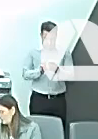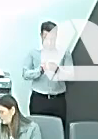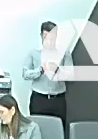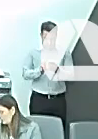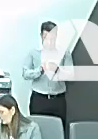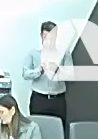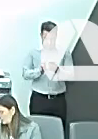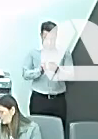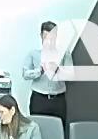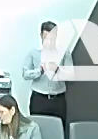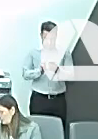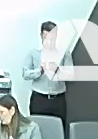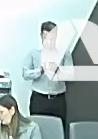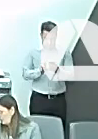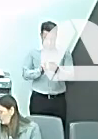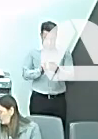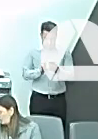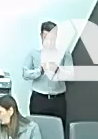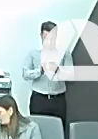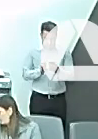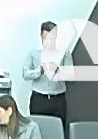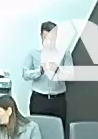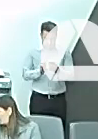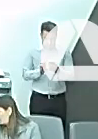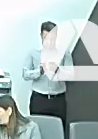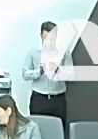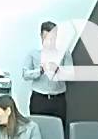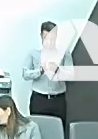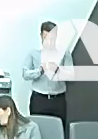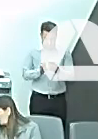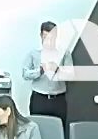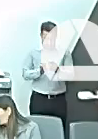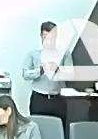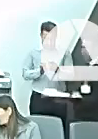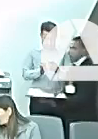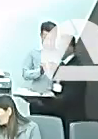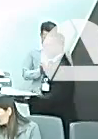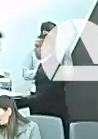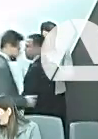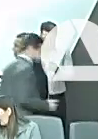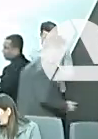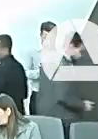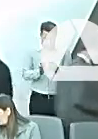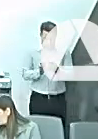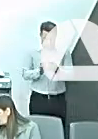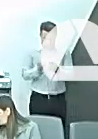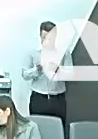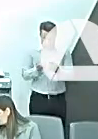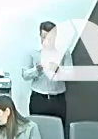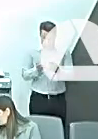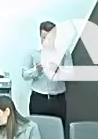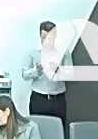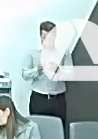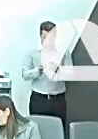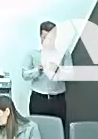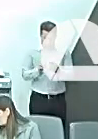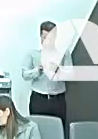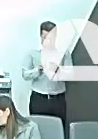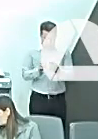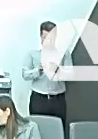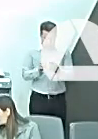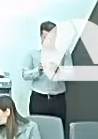corriqueiro tem mais de 50 gente respondendo processo aqui em belo horizonte por fazer uma contenção no